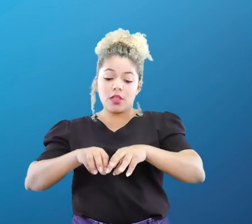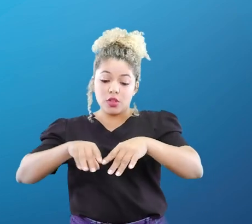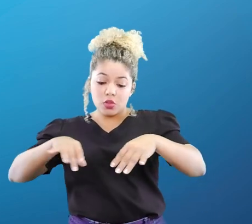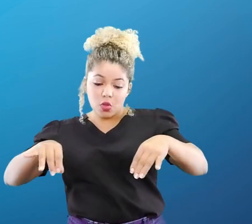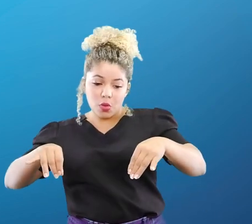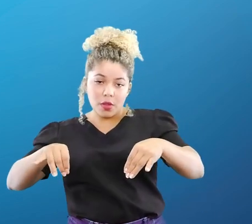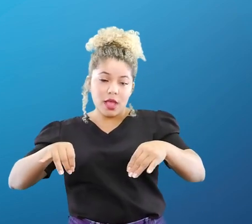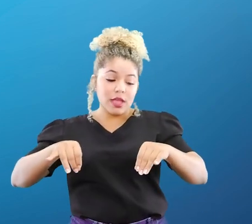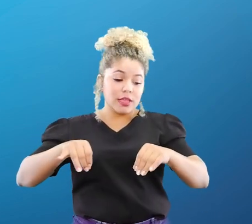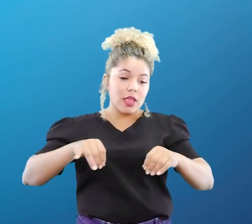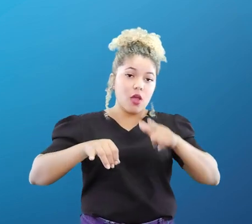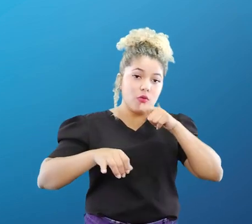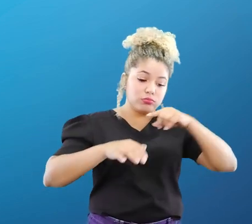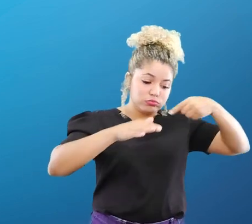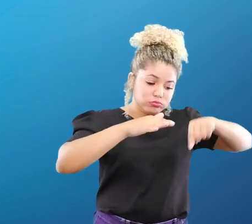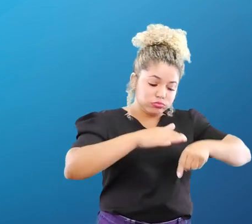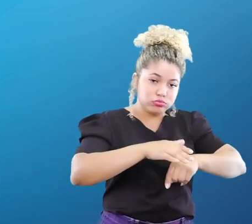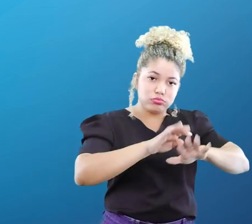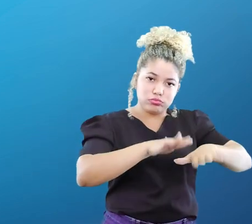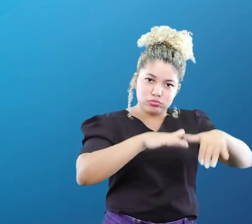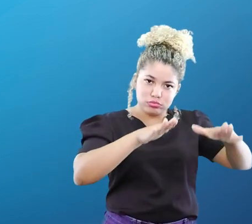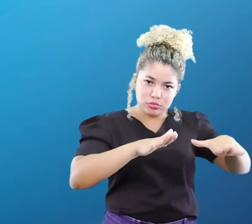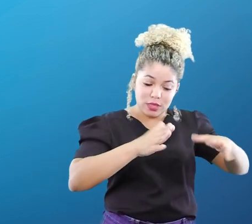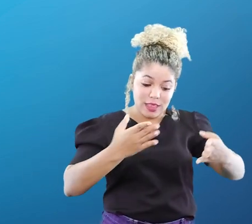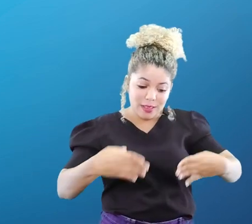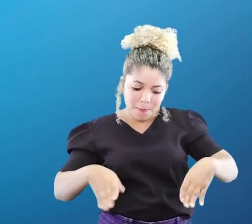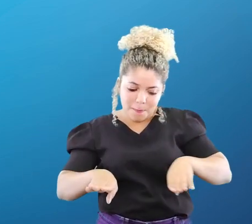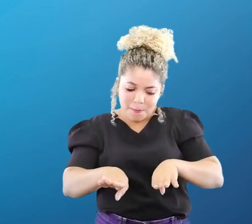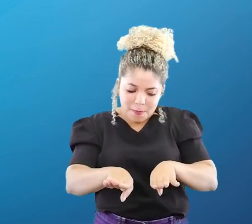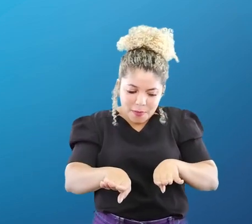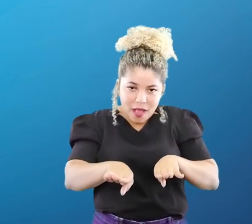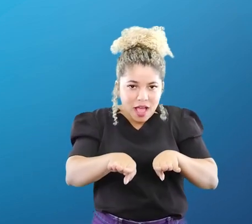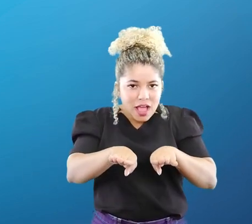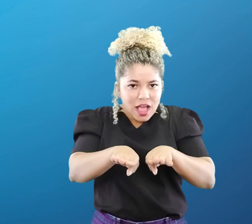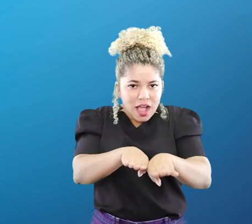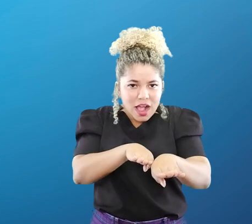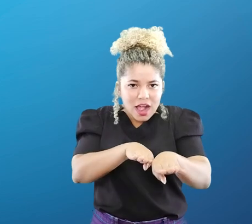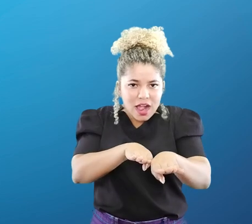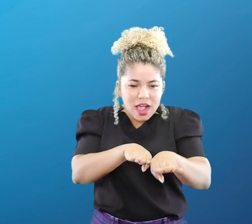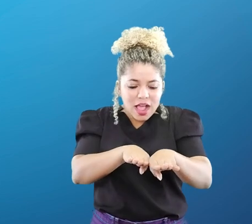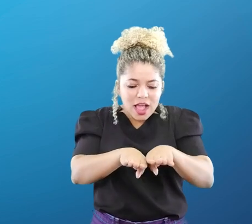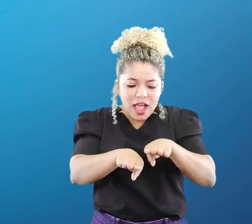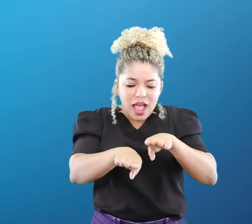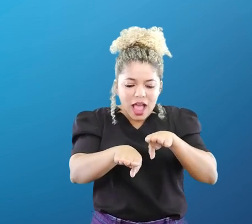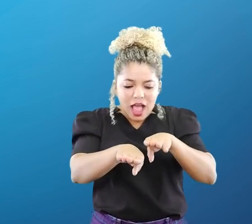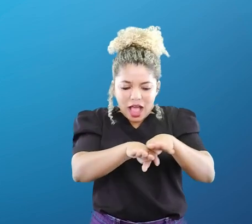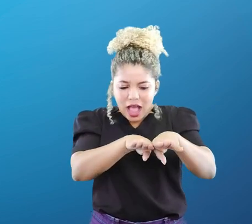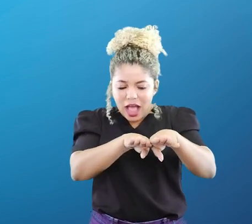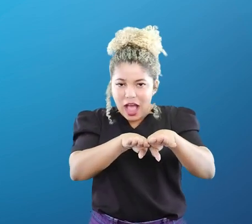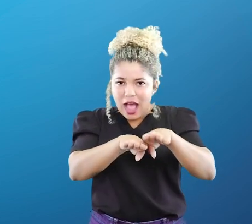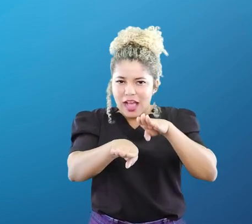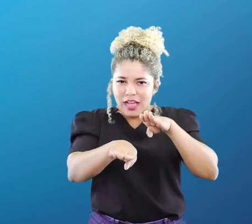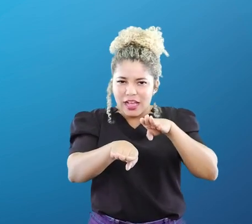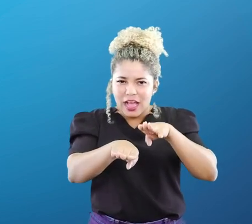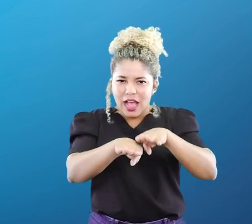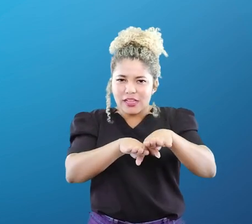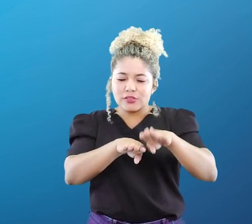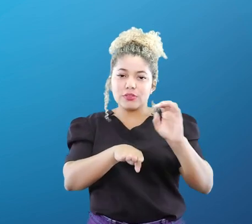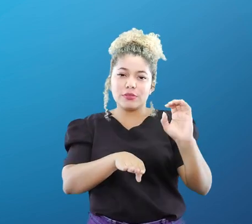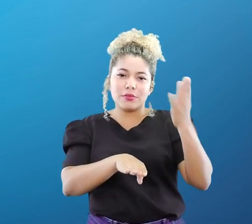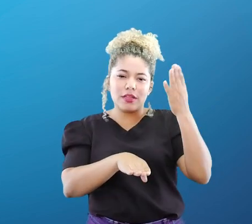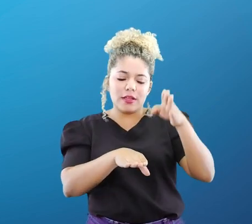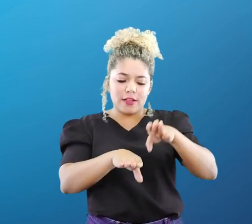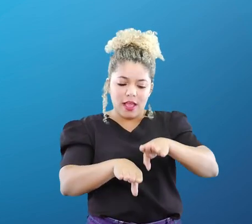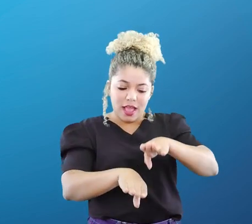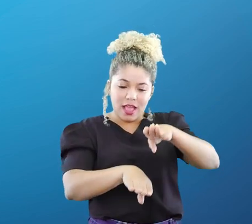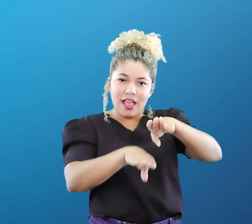deste choque, desse momento de convergência, a placa que está acima, ela fica sendo